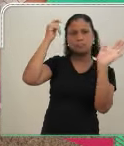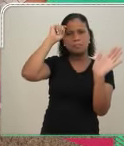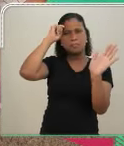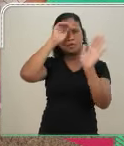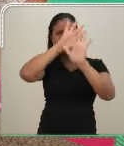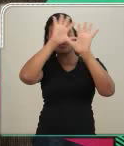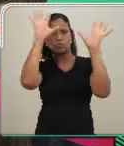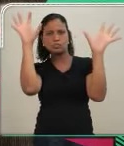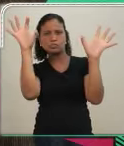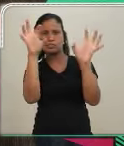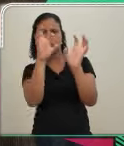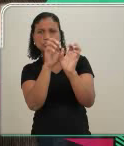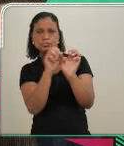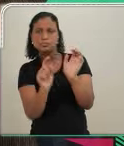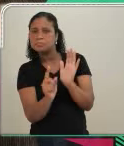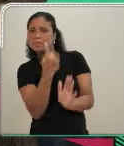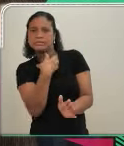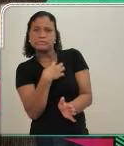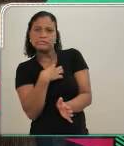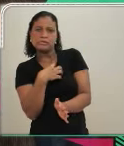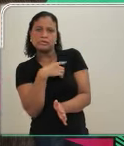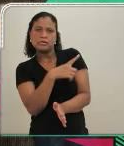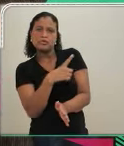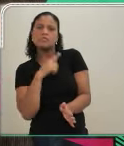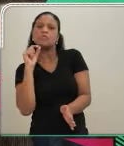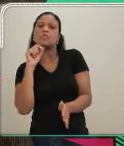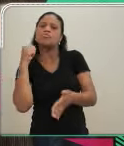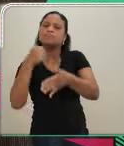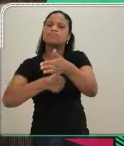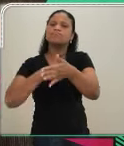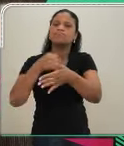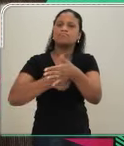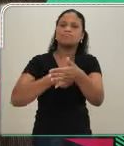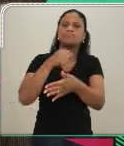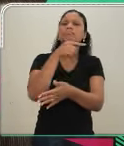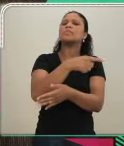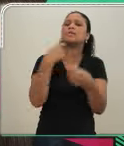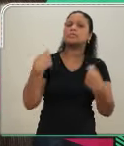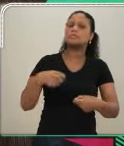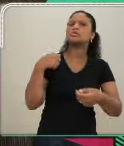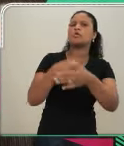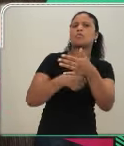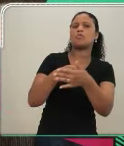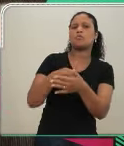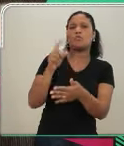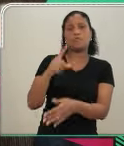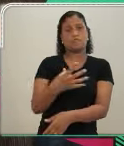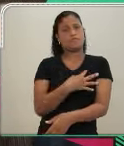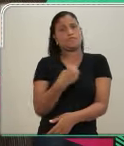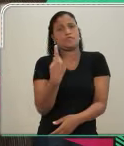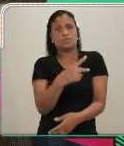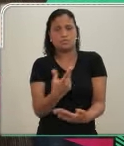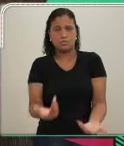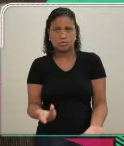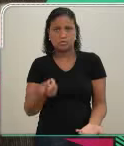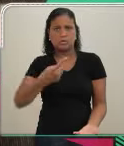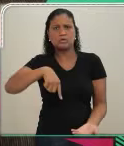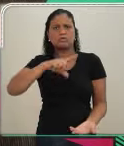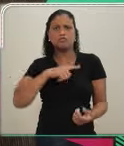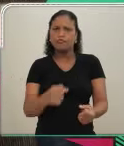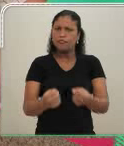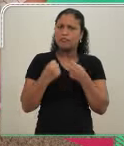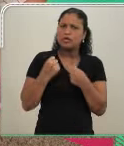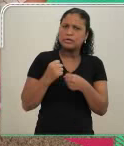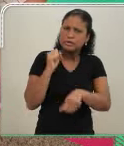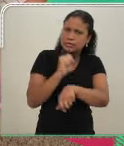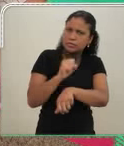teto é preto. É o primeiro sentimento. Mas ele tem que lutar pelo filho dele. Ele tem que